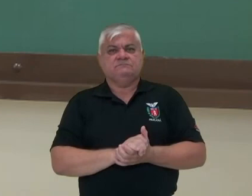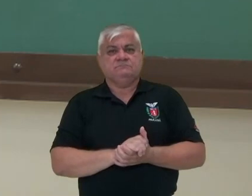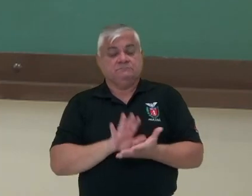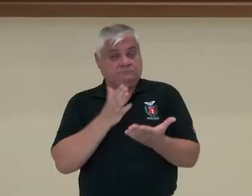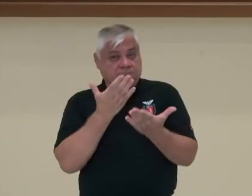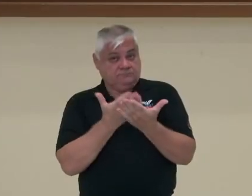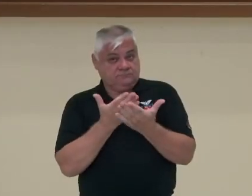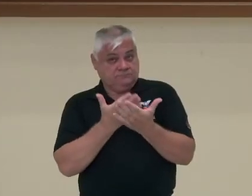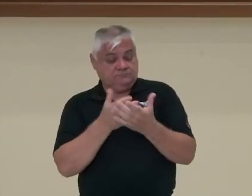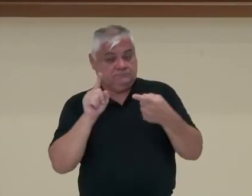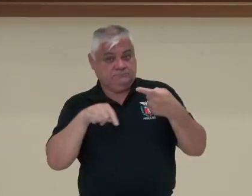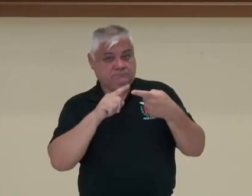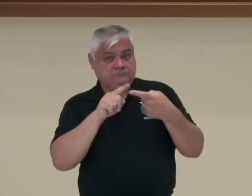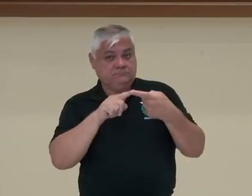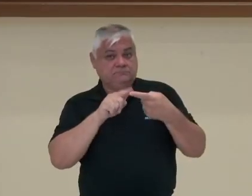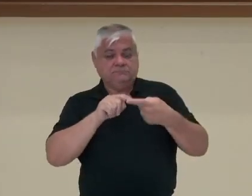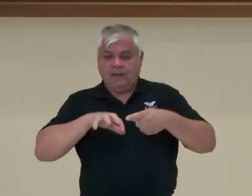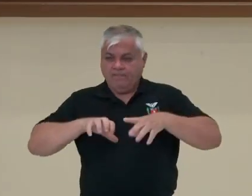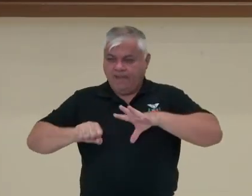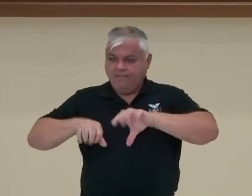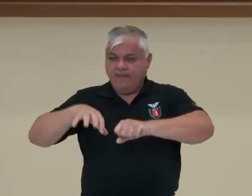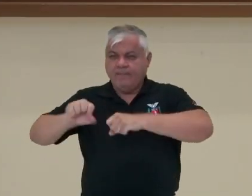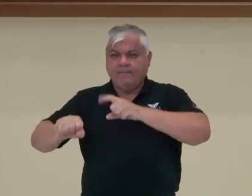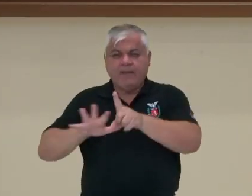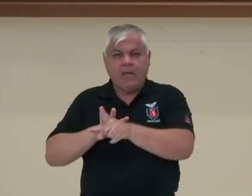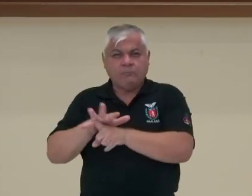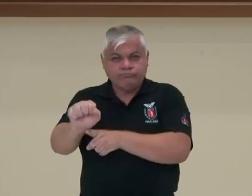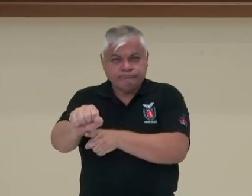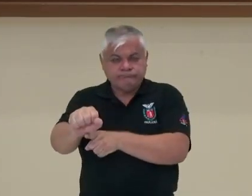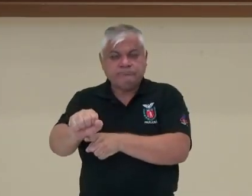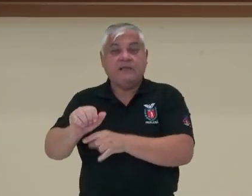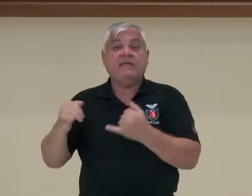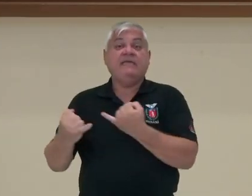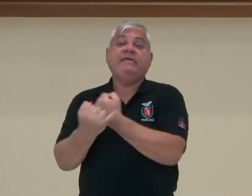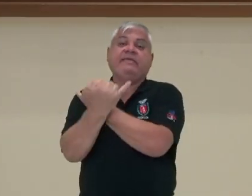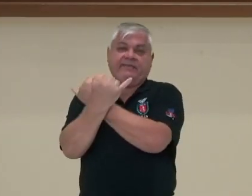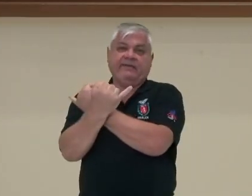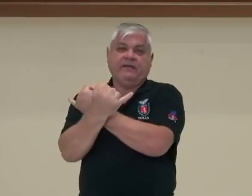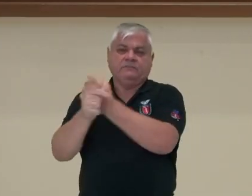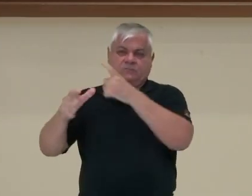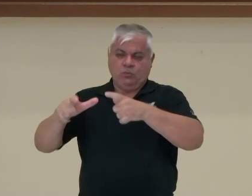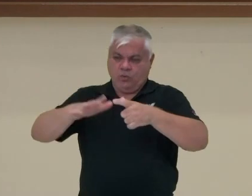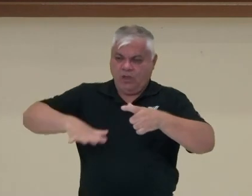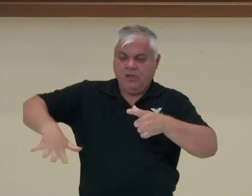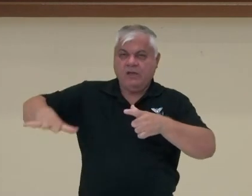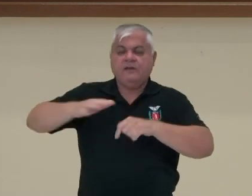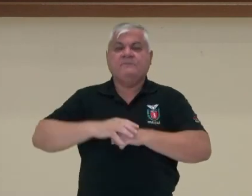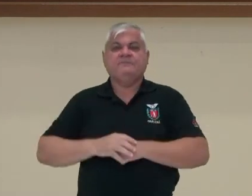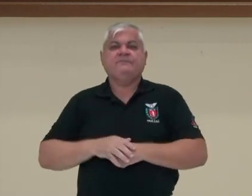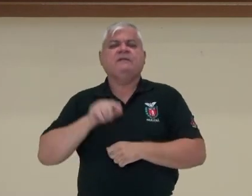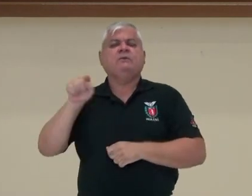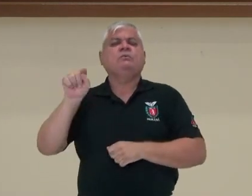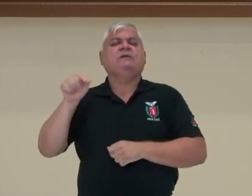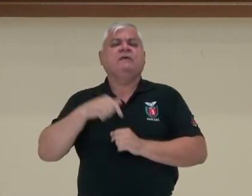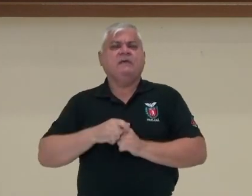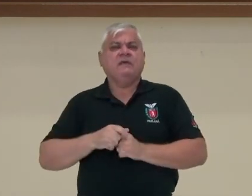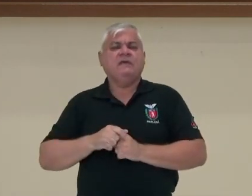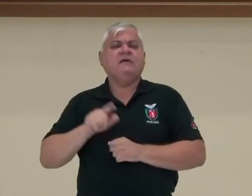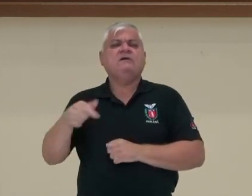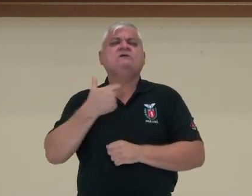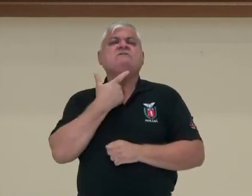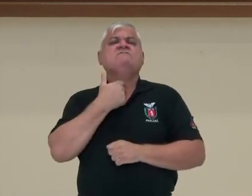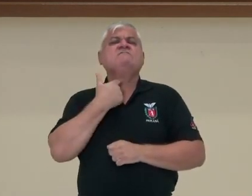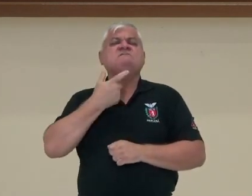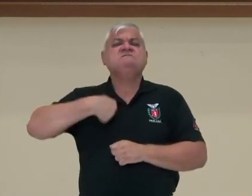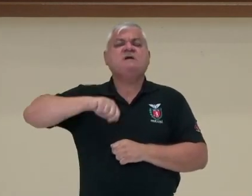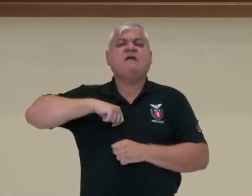nós falamos então sobre a conquista das terras incas, né? Vimos que, novamente, a intenção dos espanhóis era